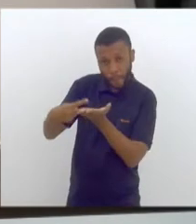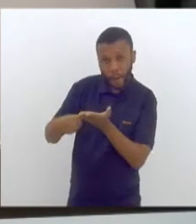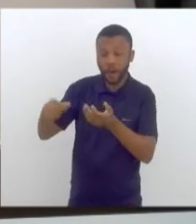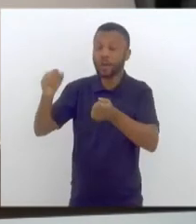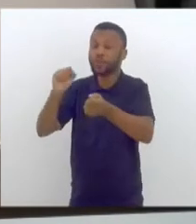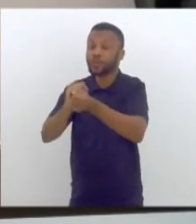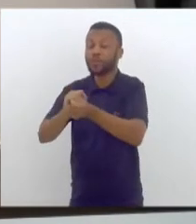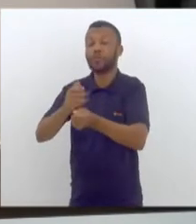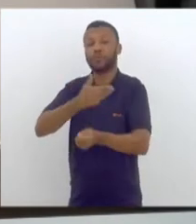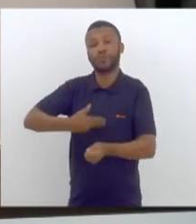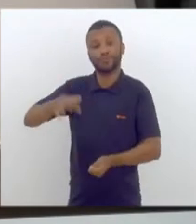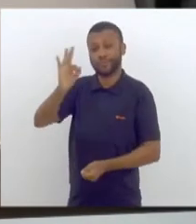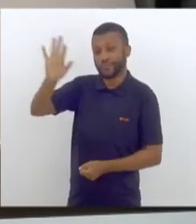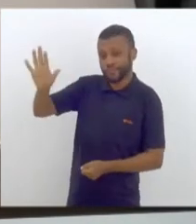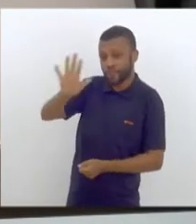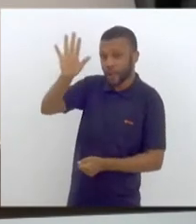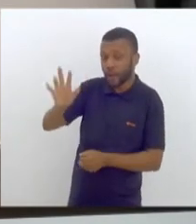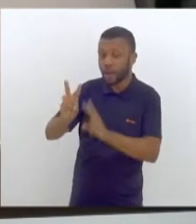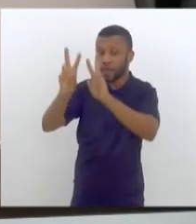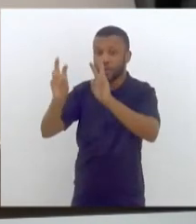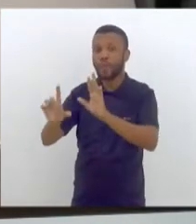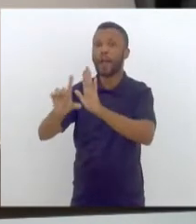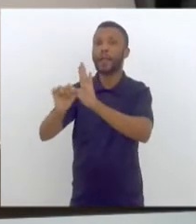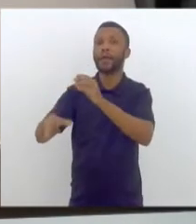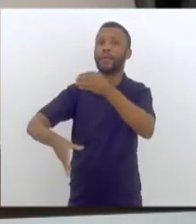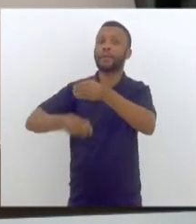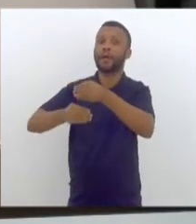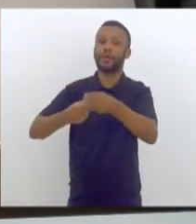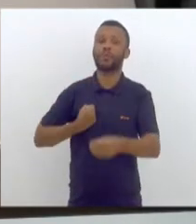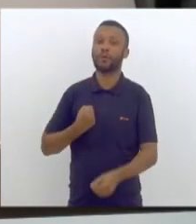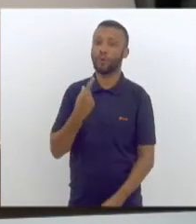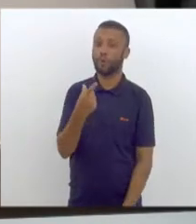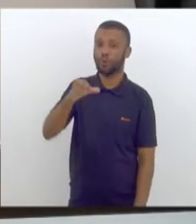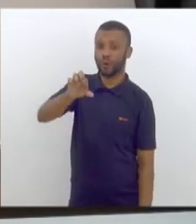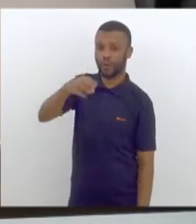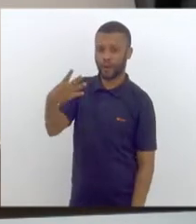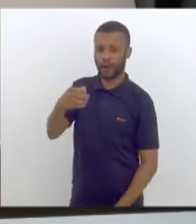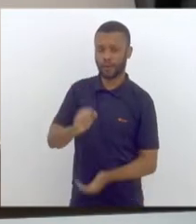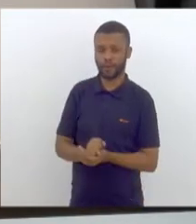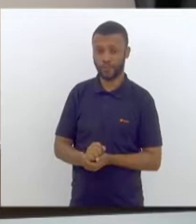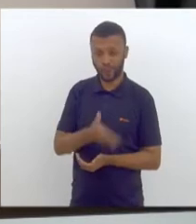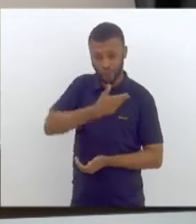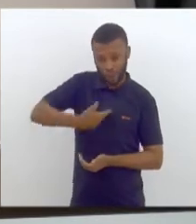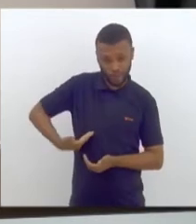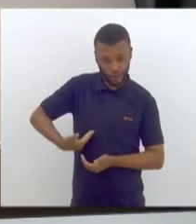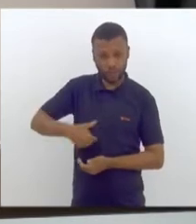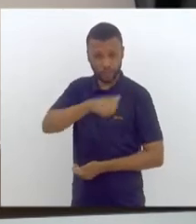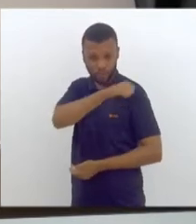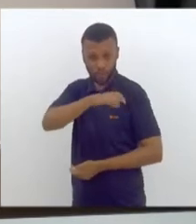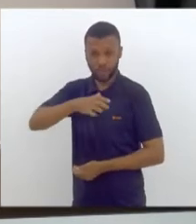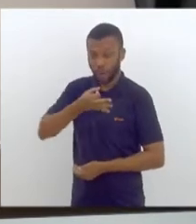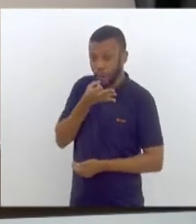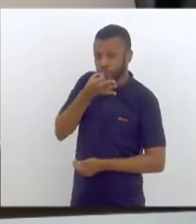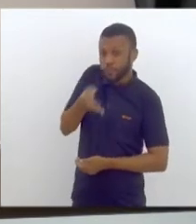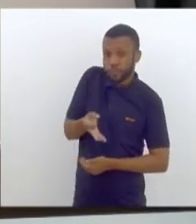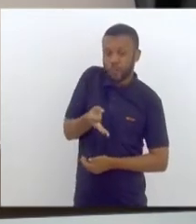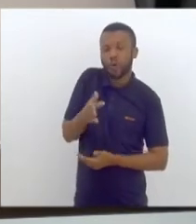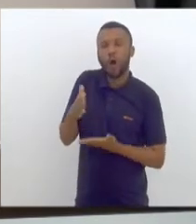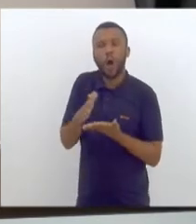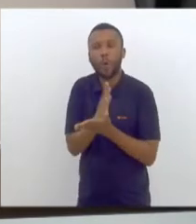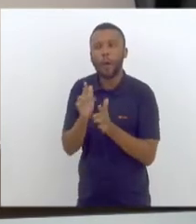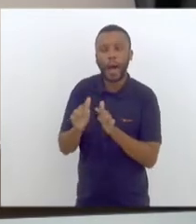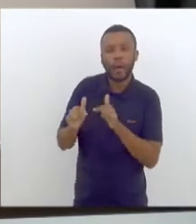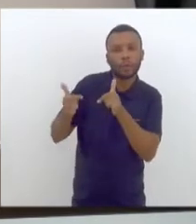sobre a Lei Complementar 194 se há ou não algum tipo de posicionamento do governo do estado em relação a isso alguma movimentação